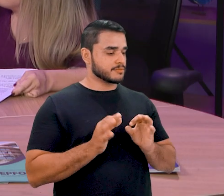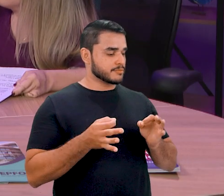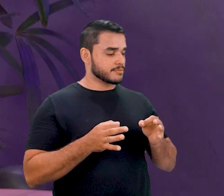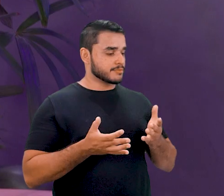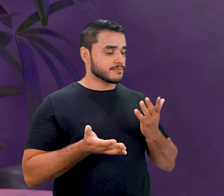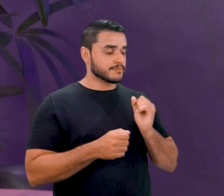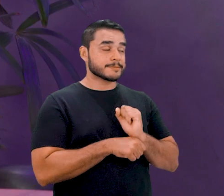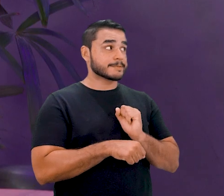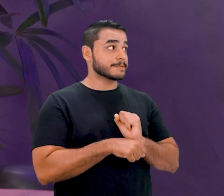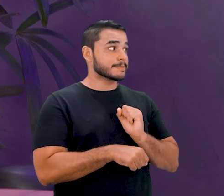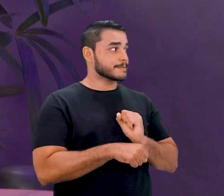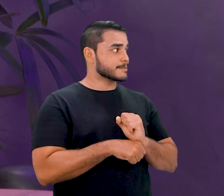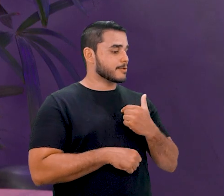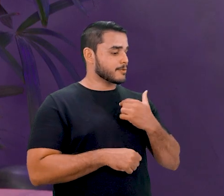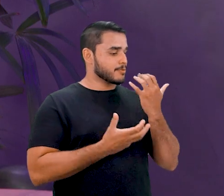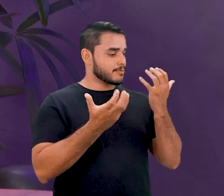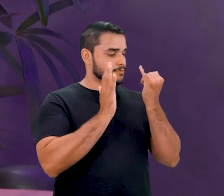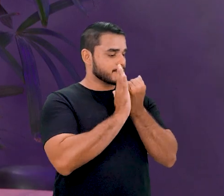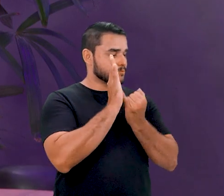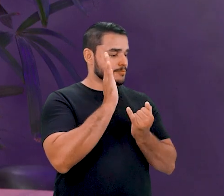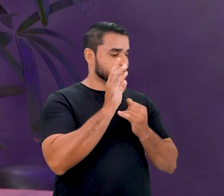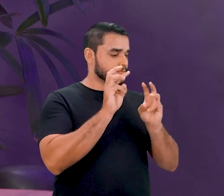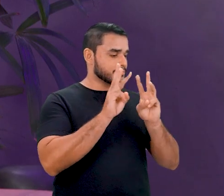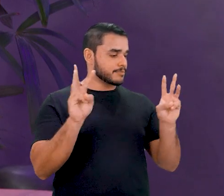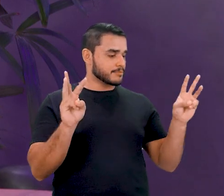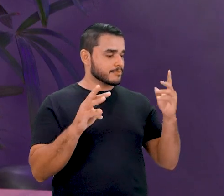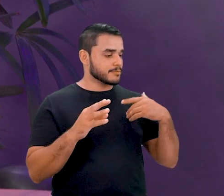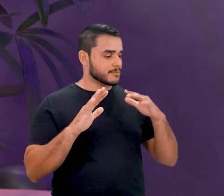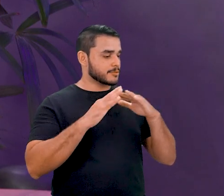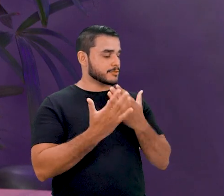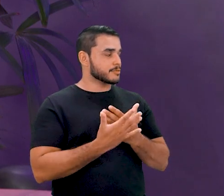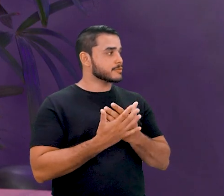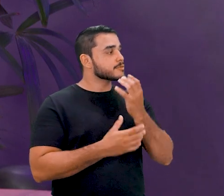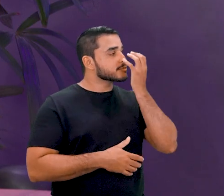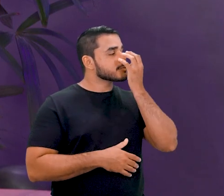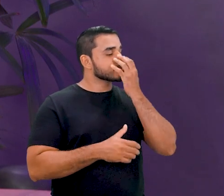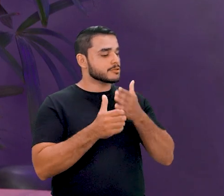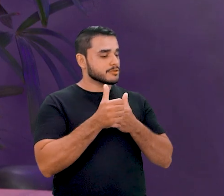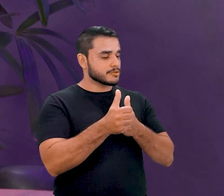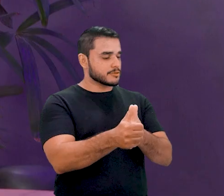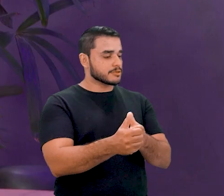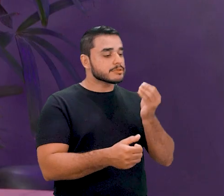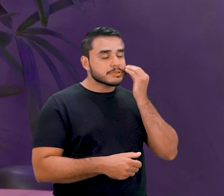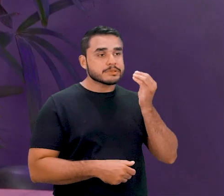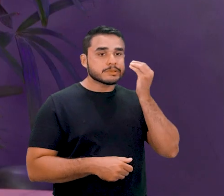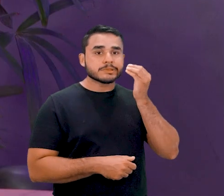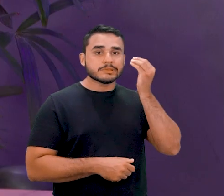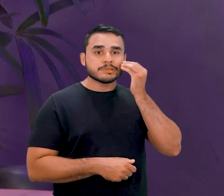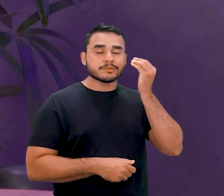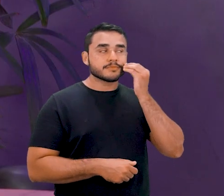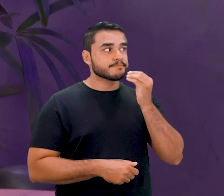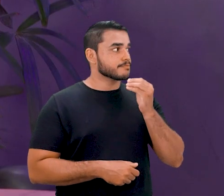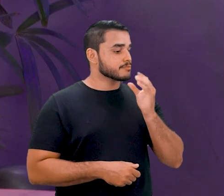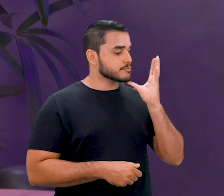pouco ele chega. Já vou me inscrever aqui, vou entrar no site das escolas de cães-guia e daqui a pouco meu cão-guia chega. E